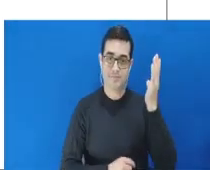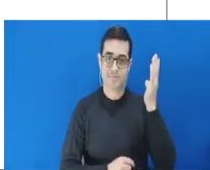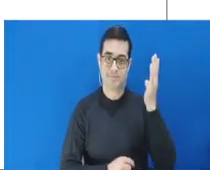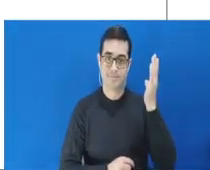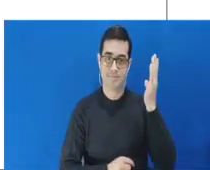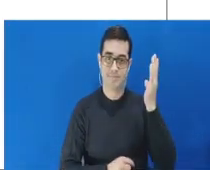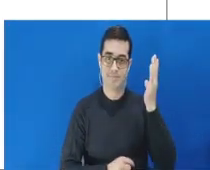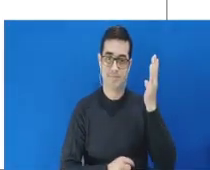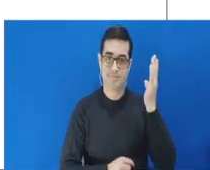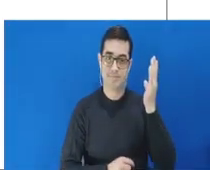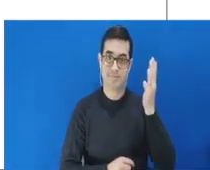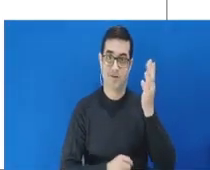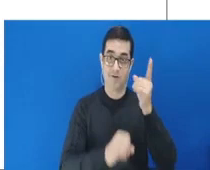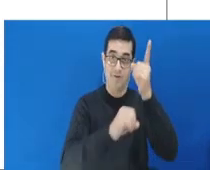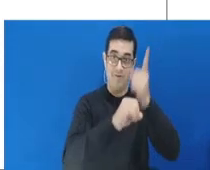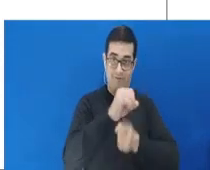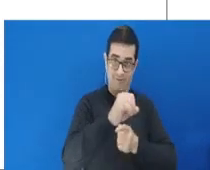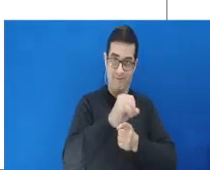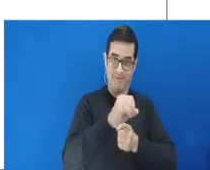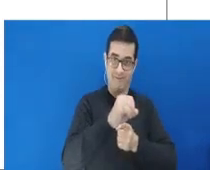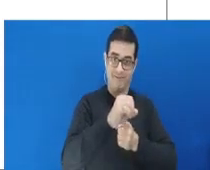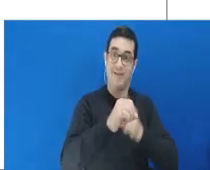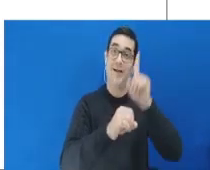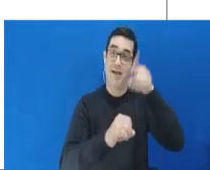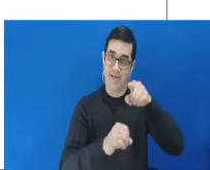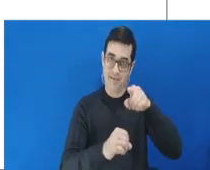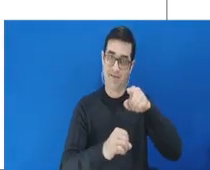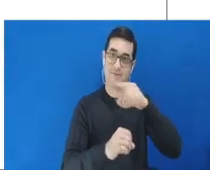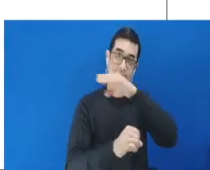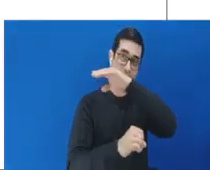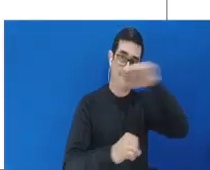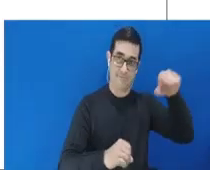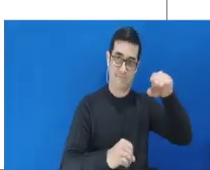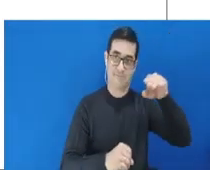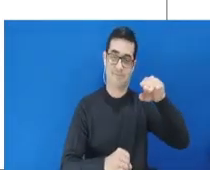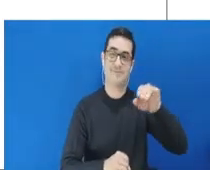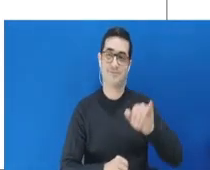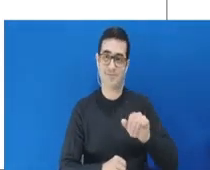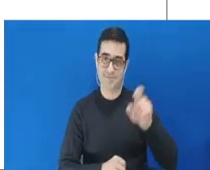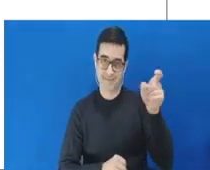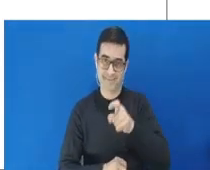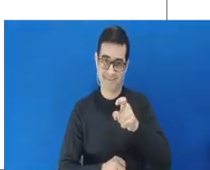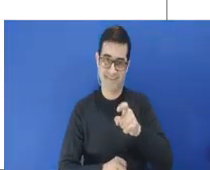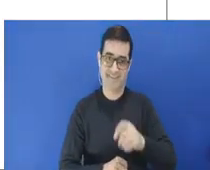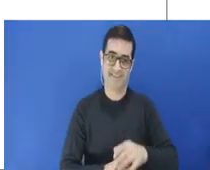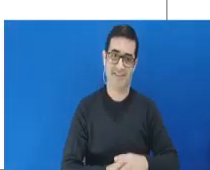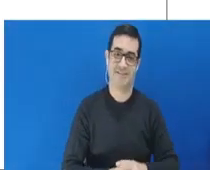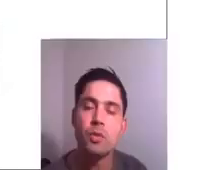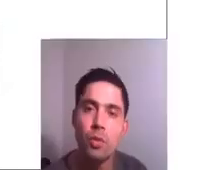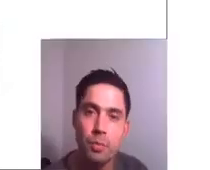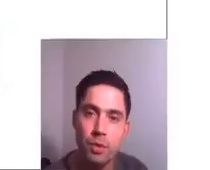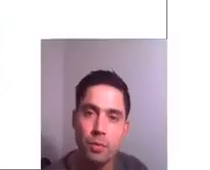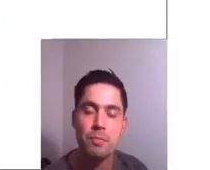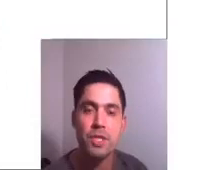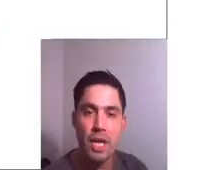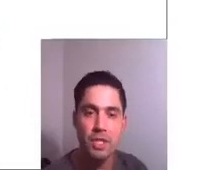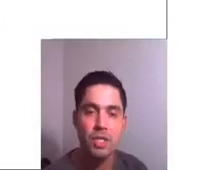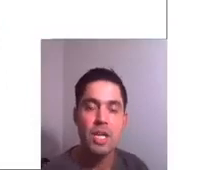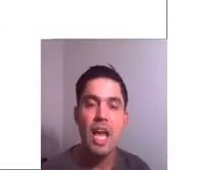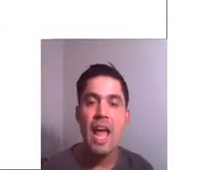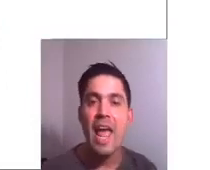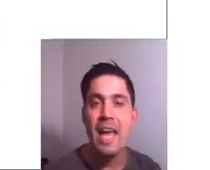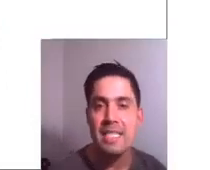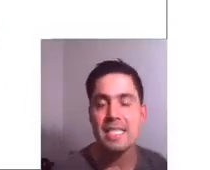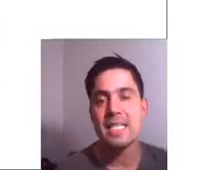X. Tranquilo? Bom, o que isso influencia agora no modelo atômico?